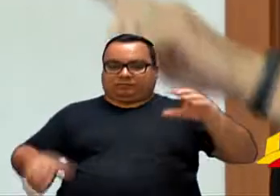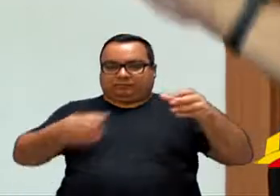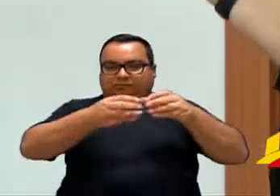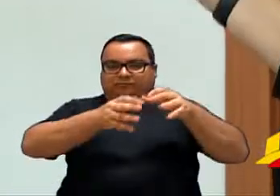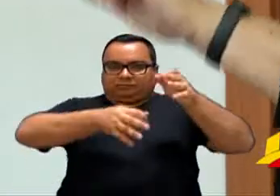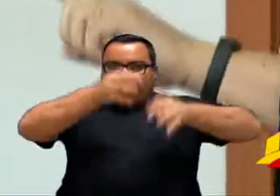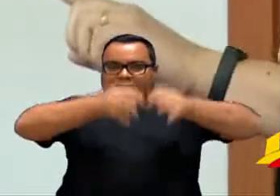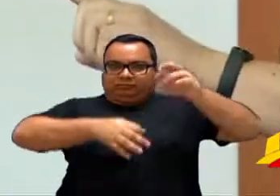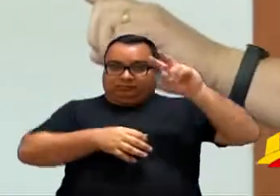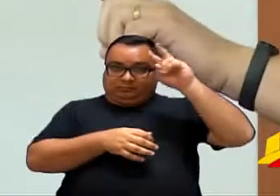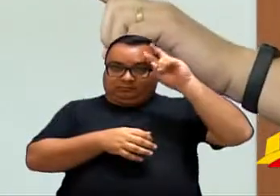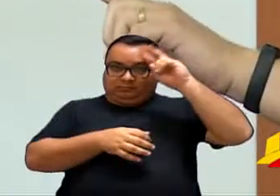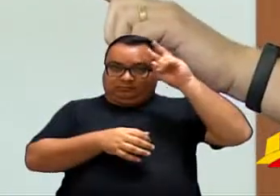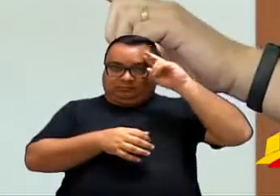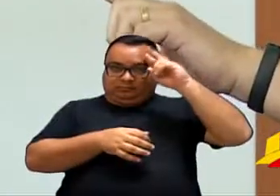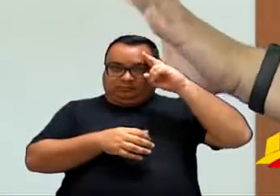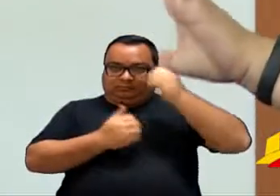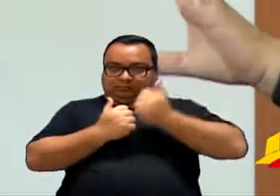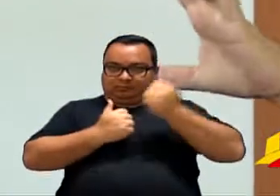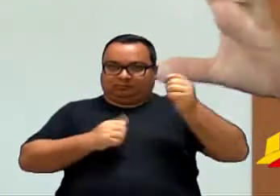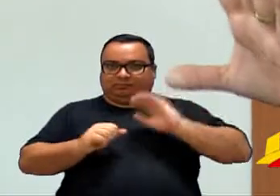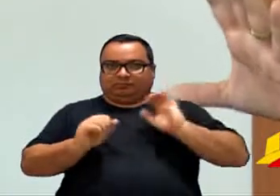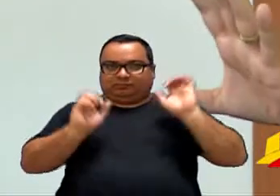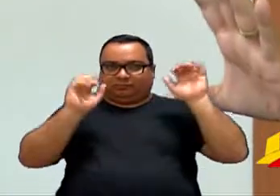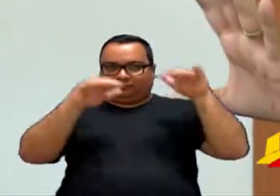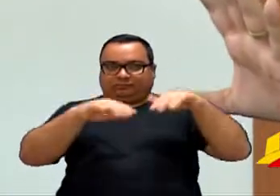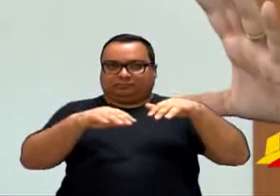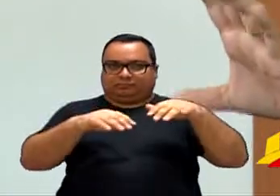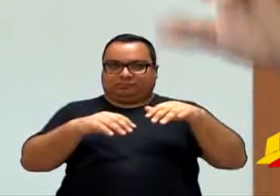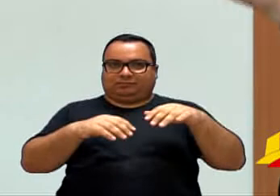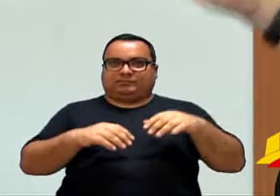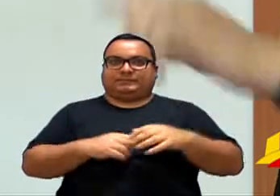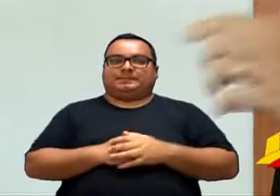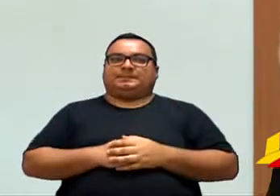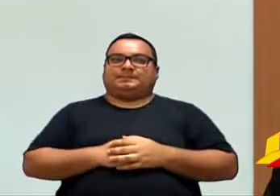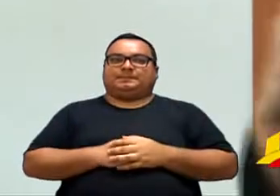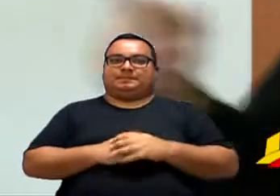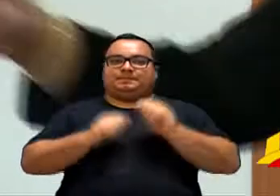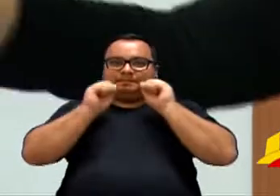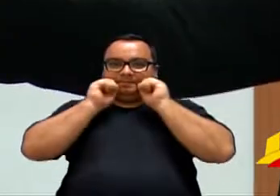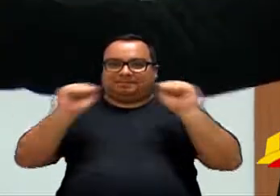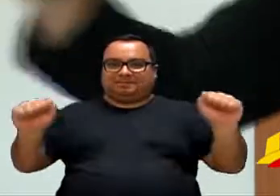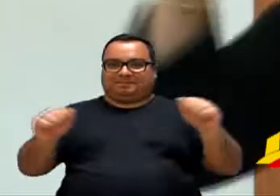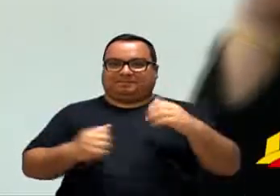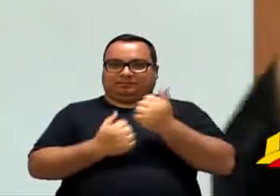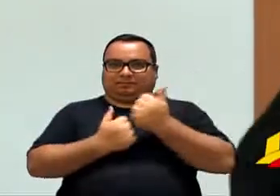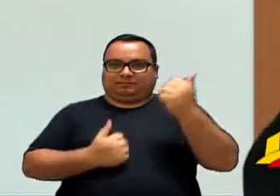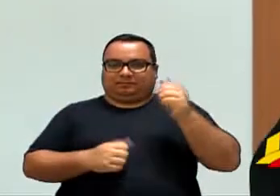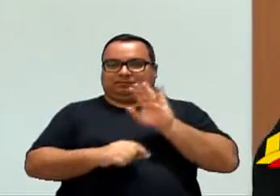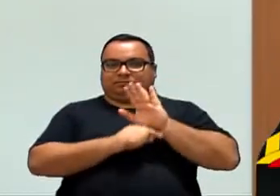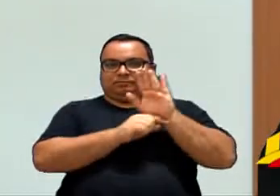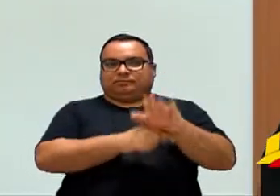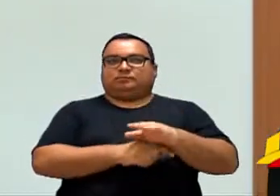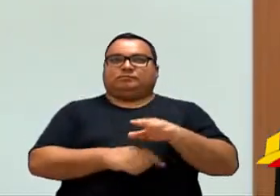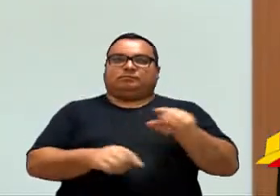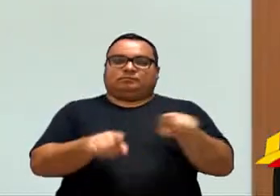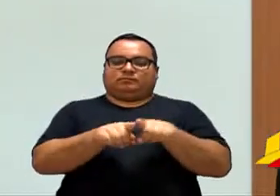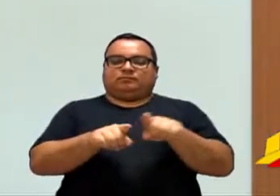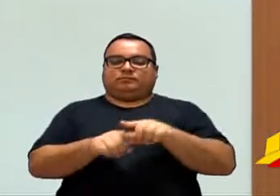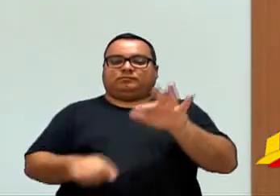segunda-feira a sua Assessoria presente eu não posso negar isso sua Assessoria presente do falso pele Sempre tem alguém lá